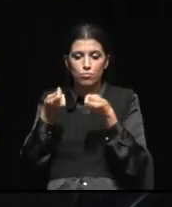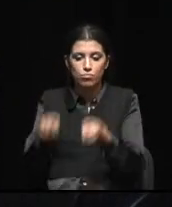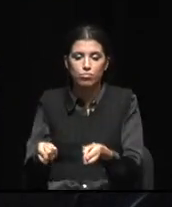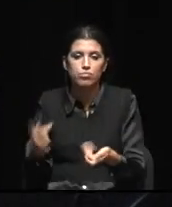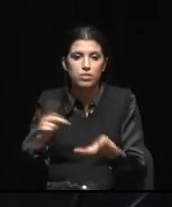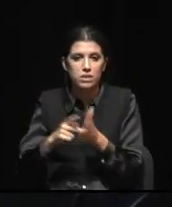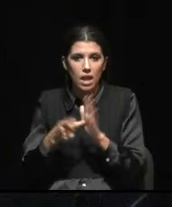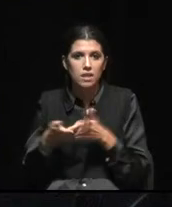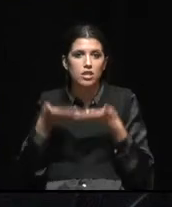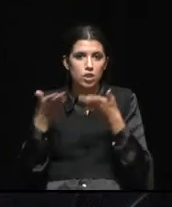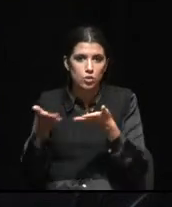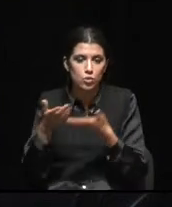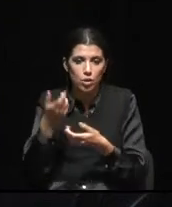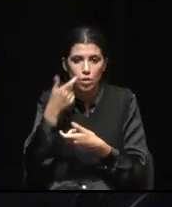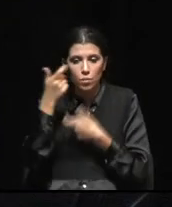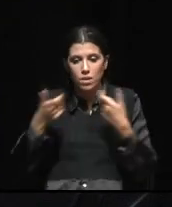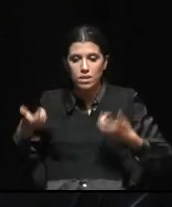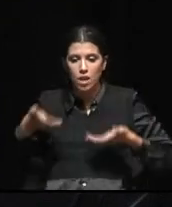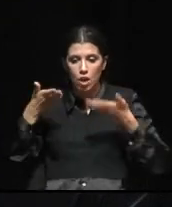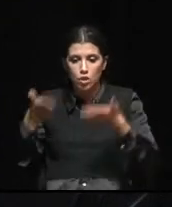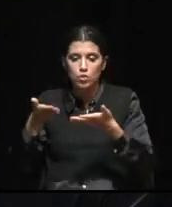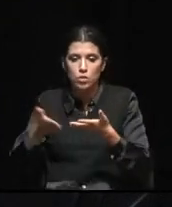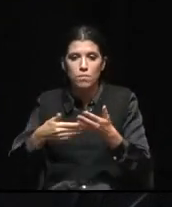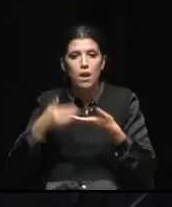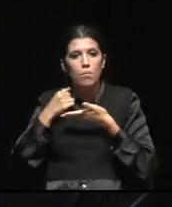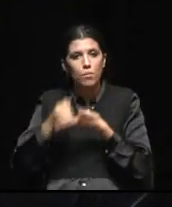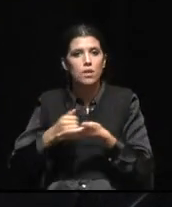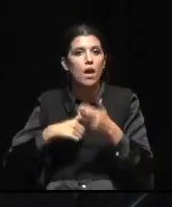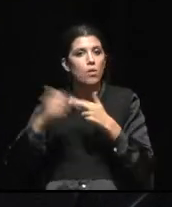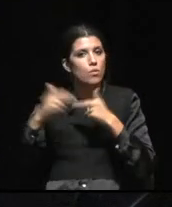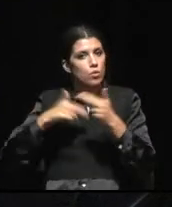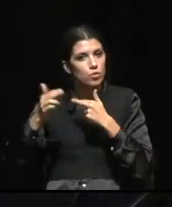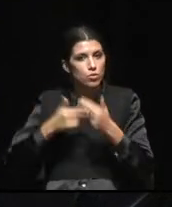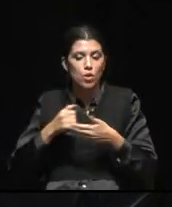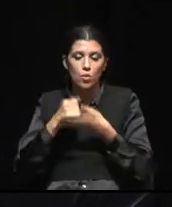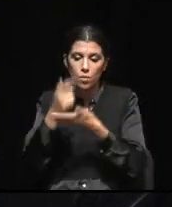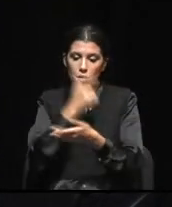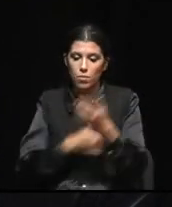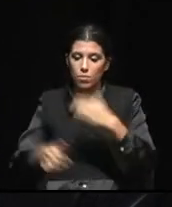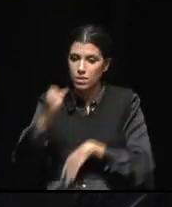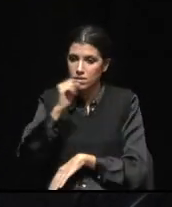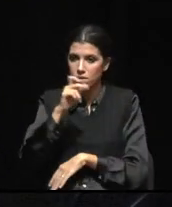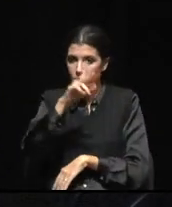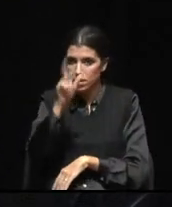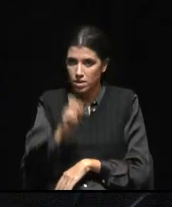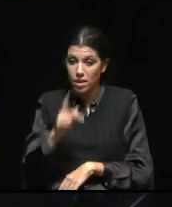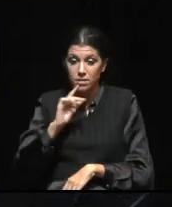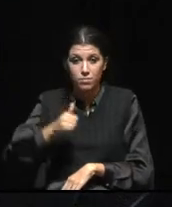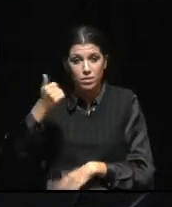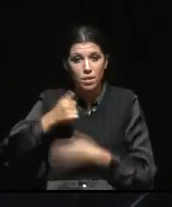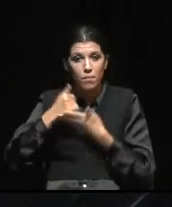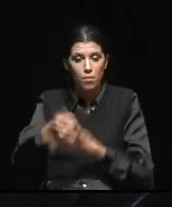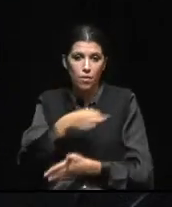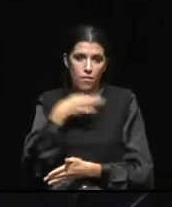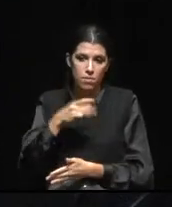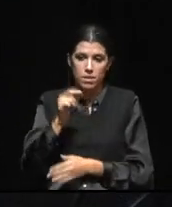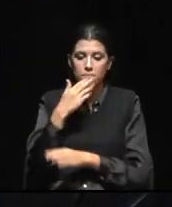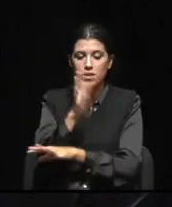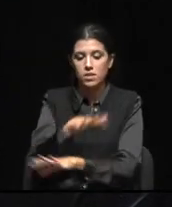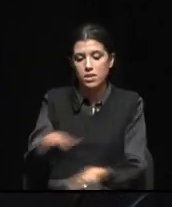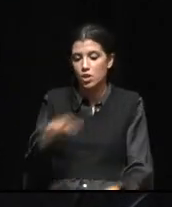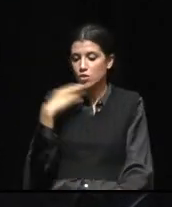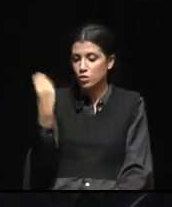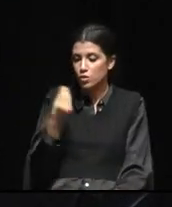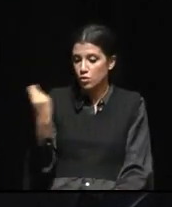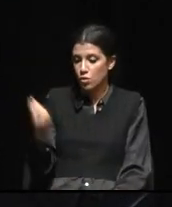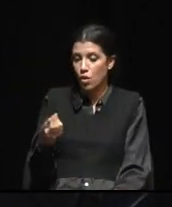técnica e humanitária Para apoiar a reconstrução e o apoio à população em gasa sobretudo no Apoio às famílias e às crianças e aos